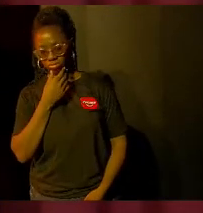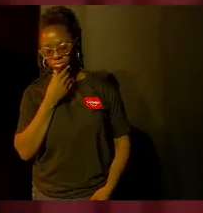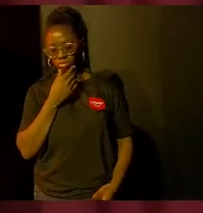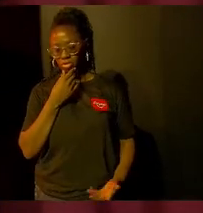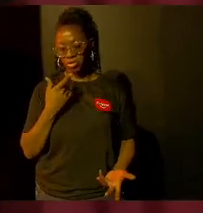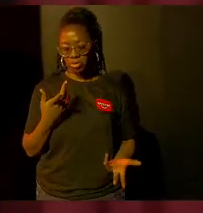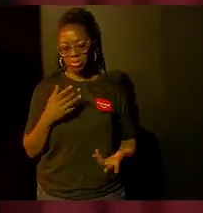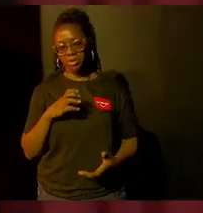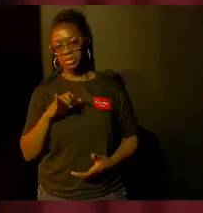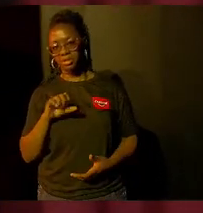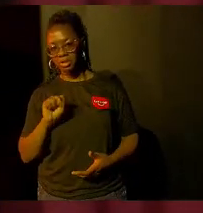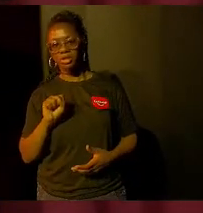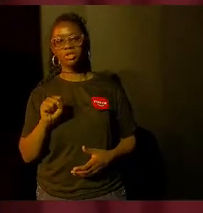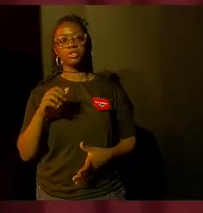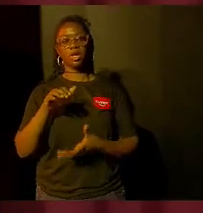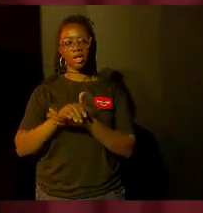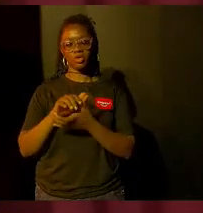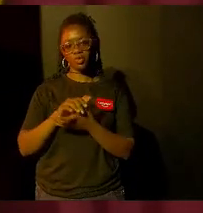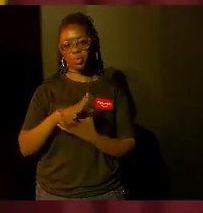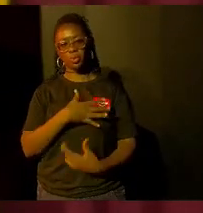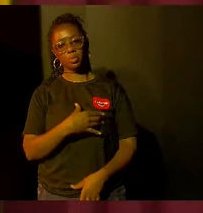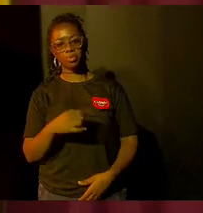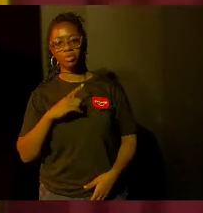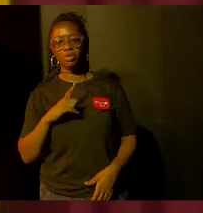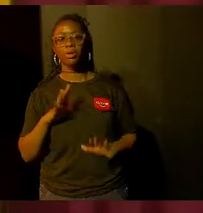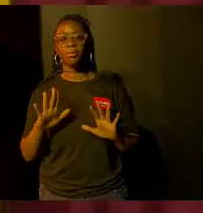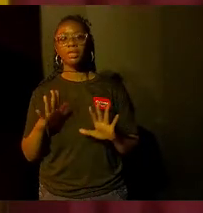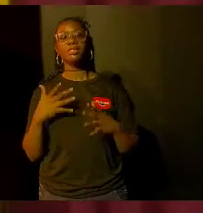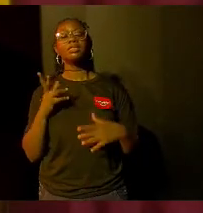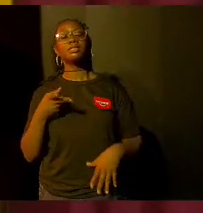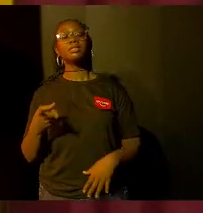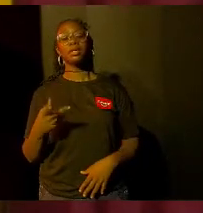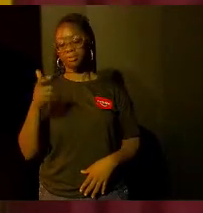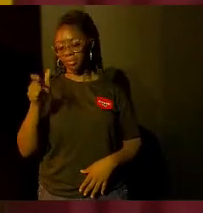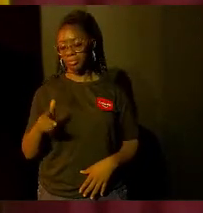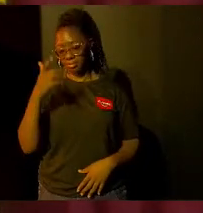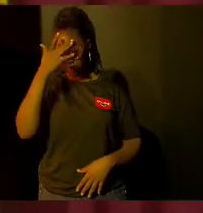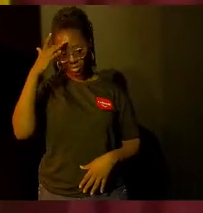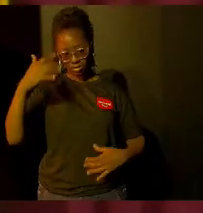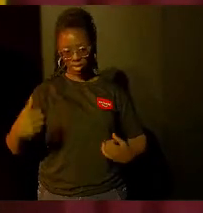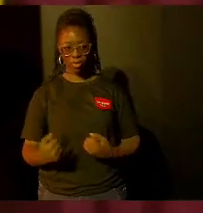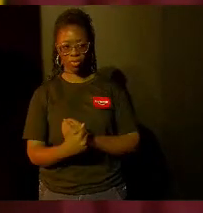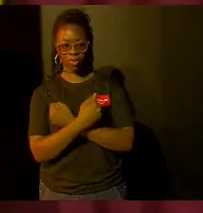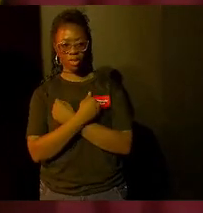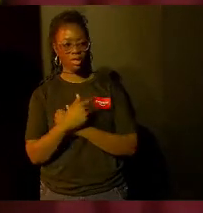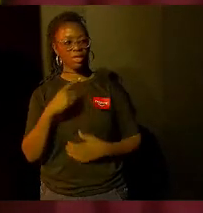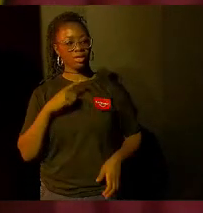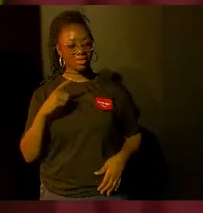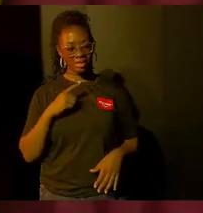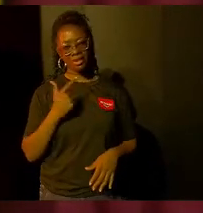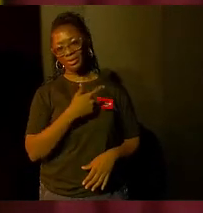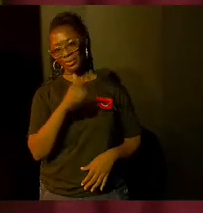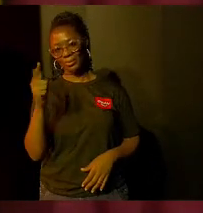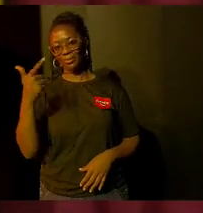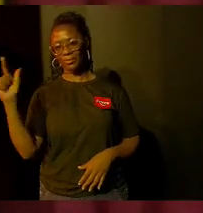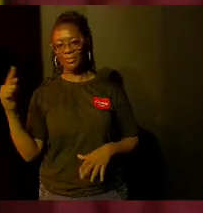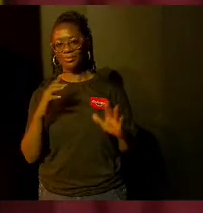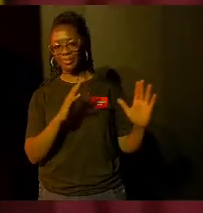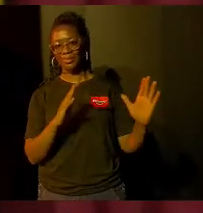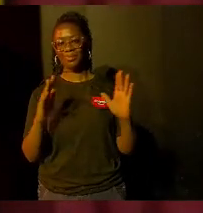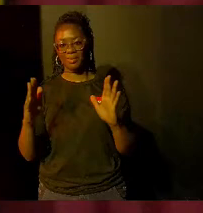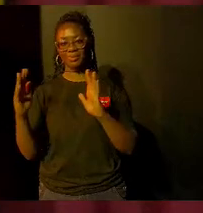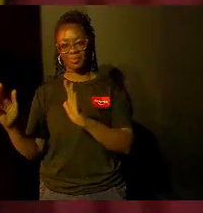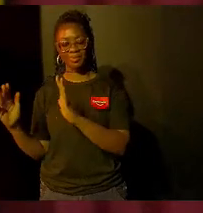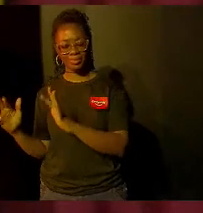sempre essa figura que que te acolheu tem essa cena bonita tem outras né tem a cena